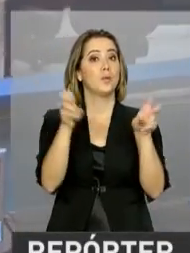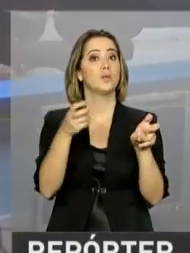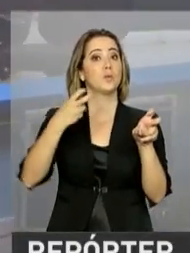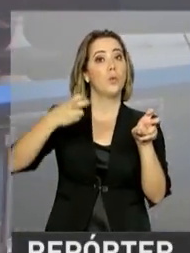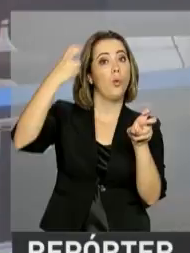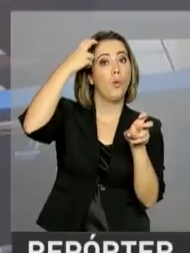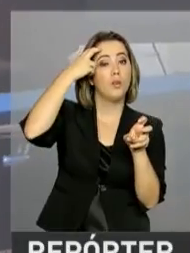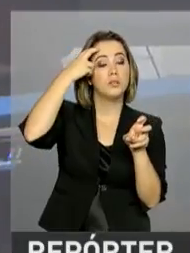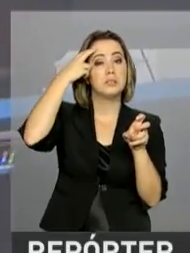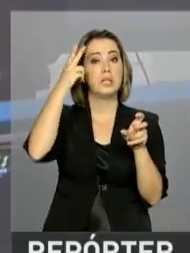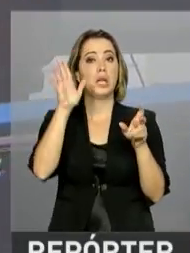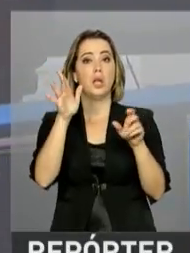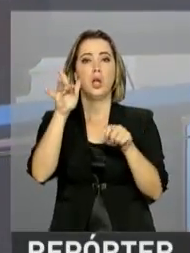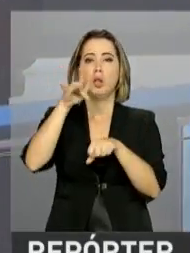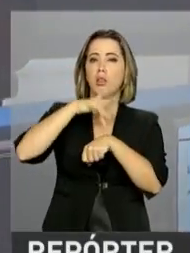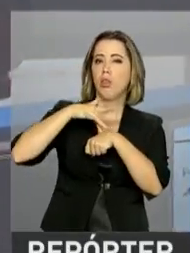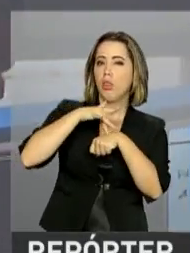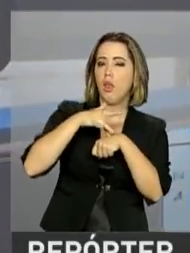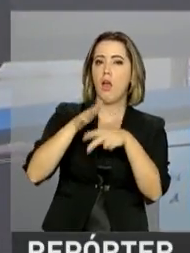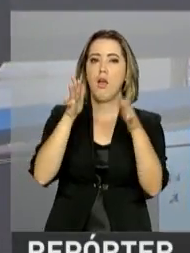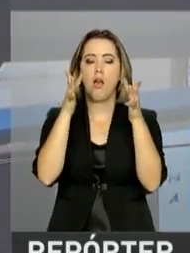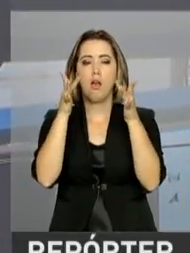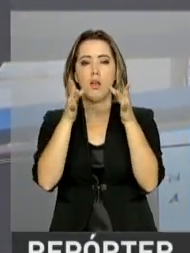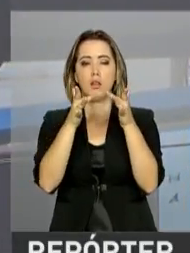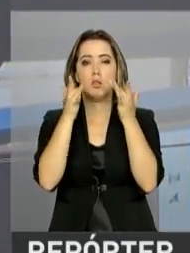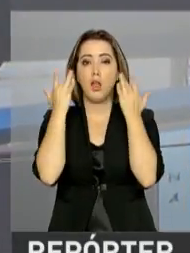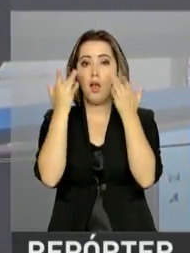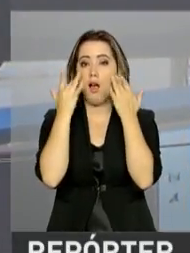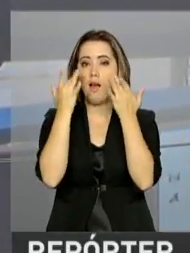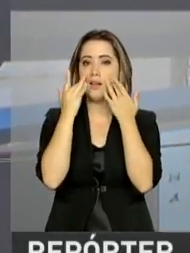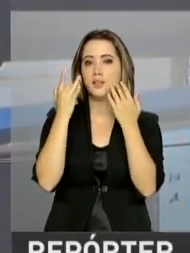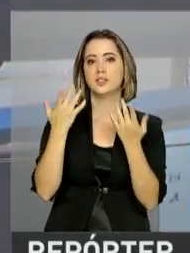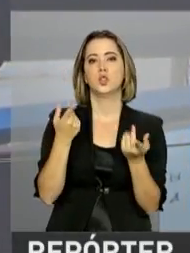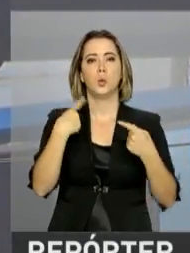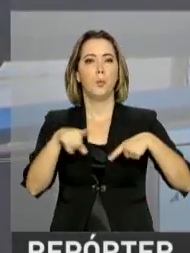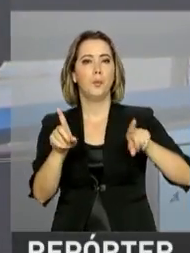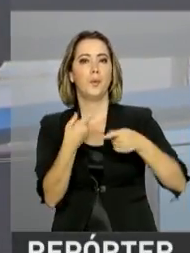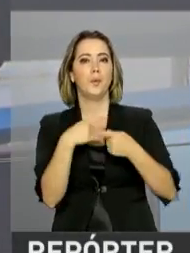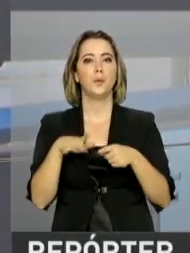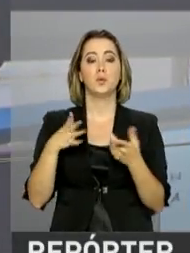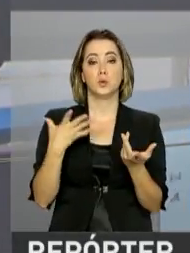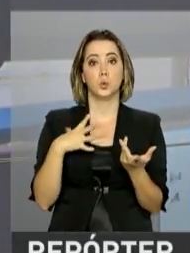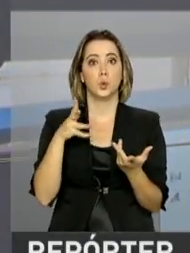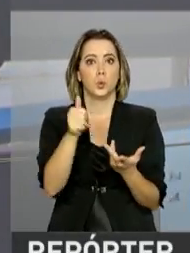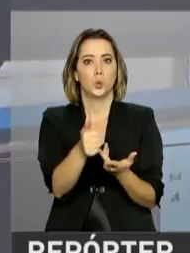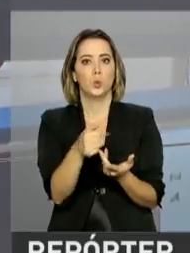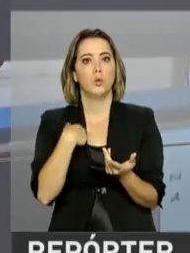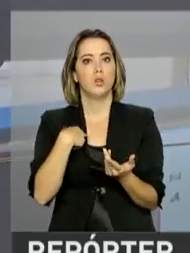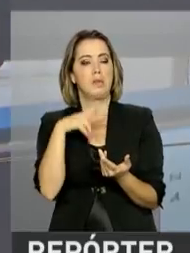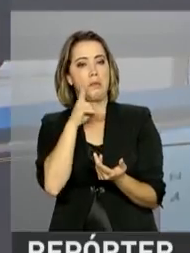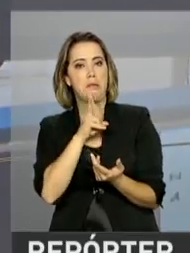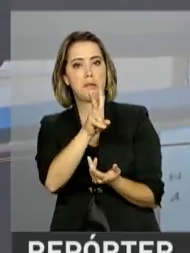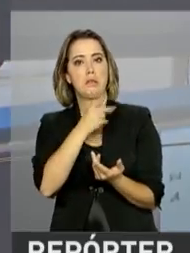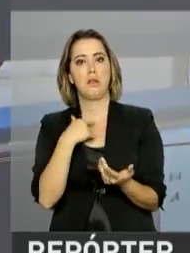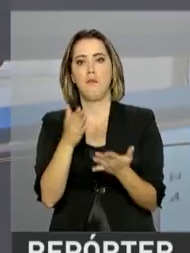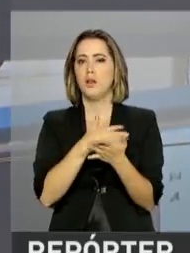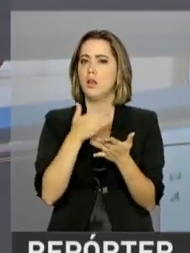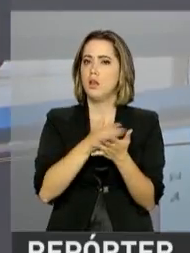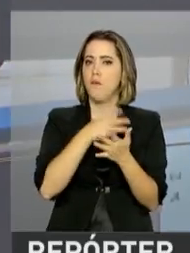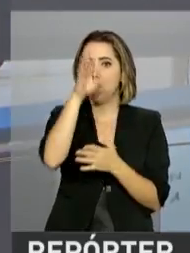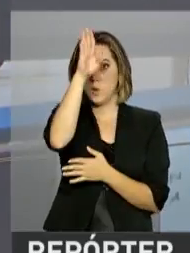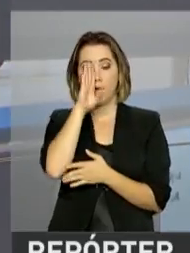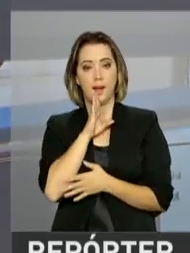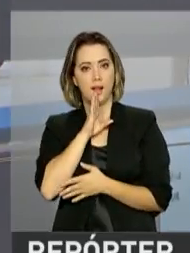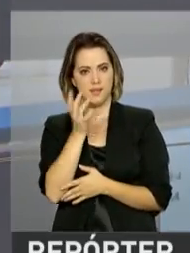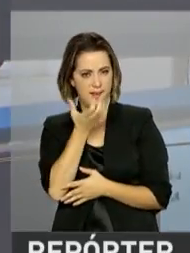visuais, teatro, música, dança e literatura. Já pensou ter acesso de graça a livros sobre esses temas e sem precisar sair de